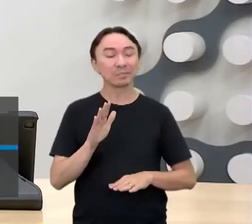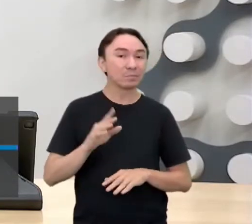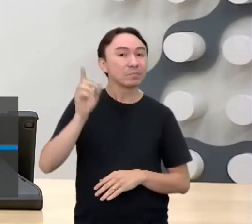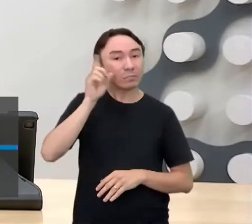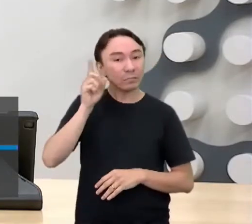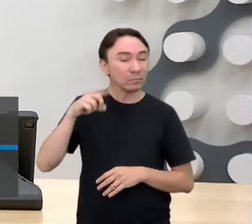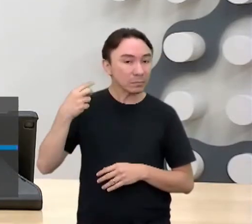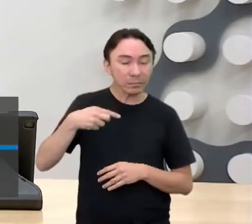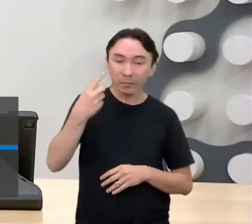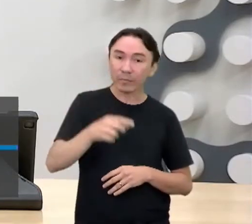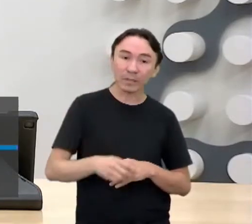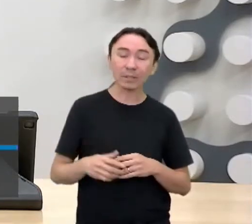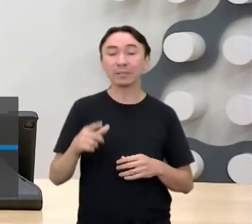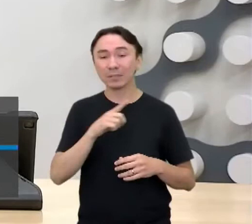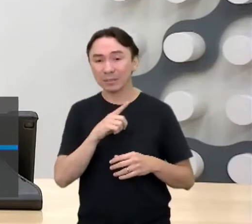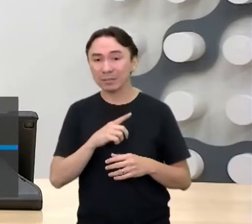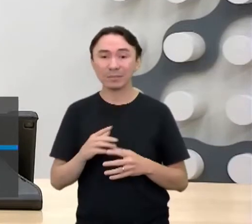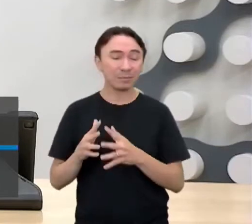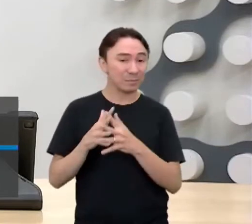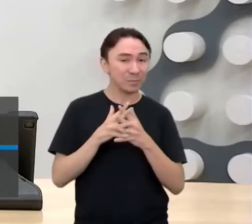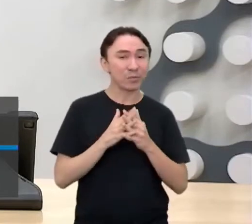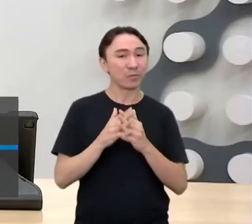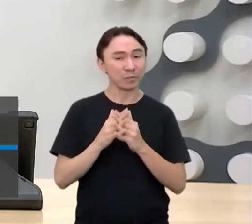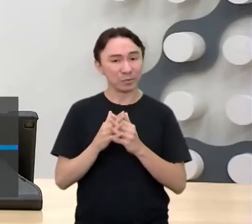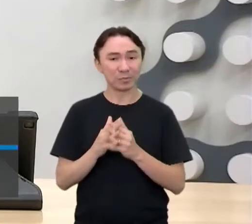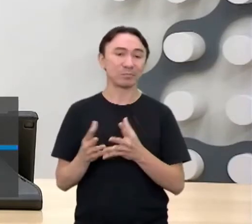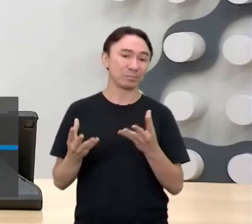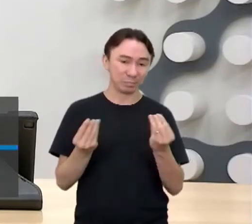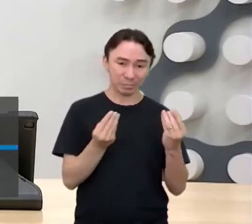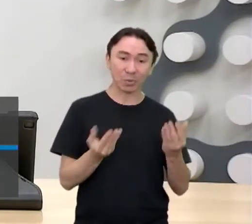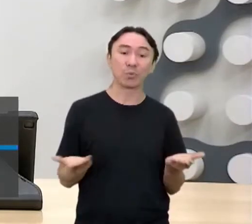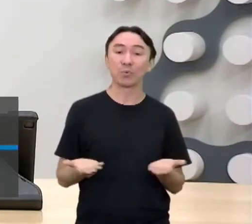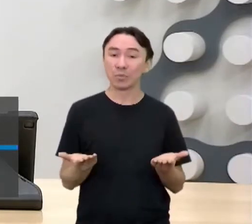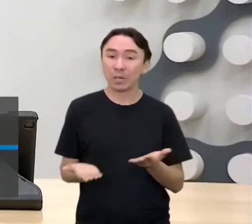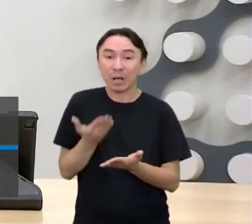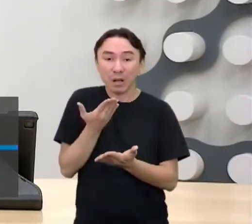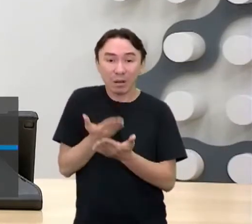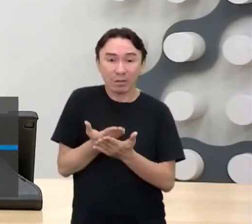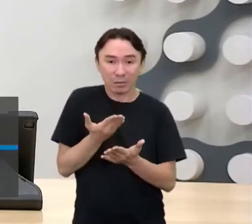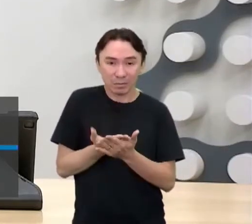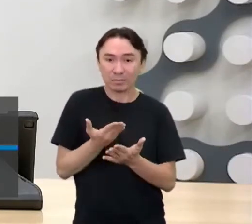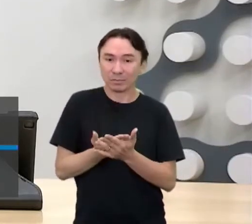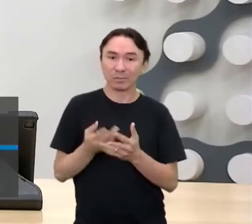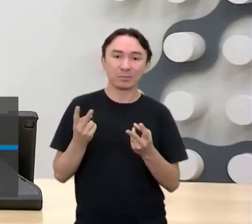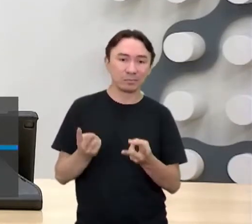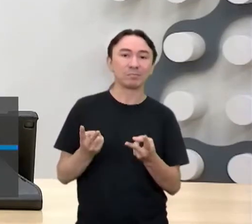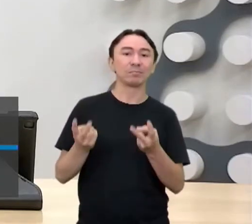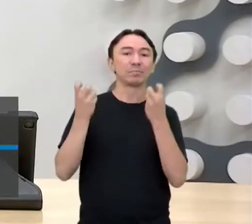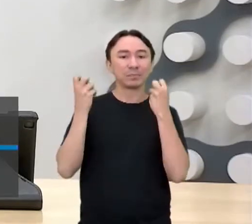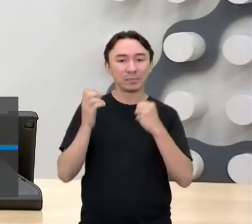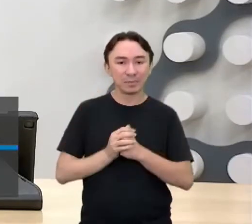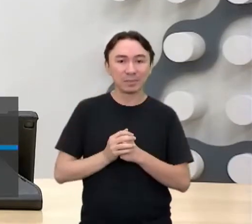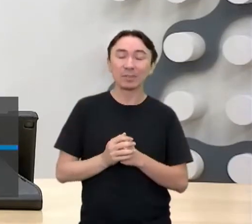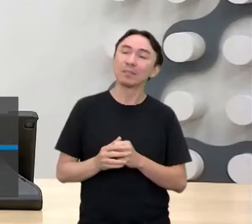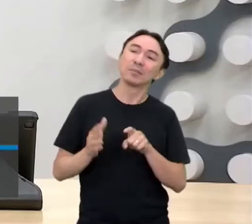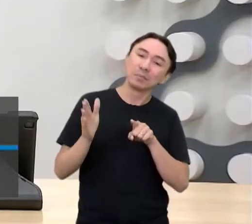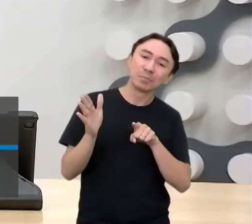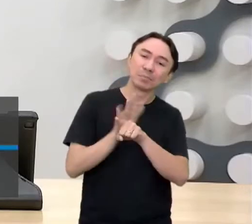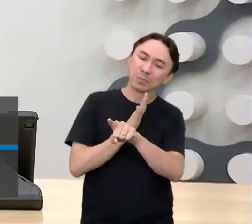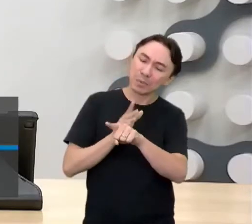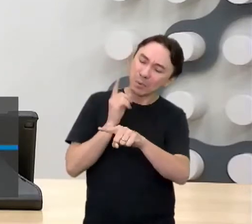se confundindo. E vocês vão perceber ao longo da aula o porquê dessa pergunta e dessa